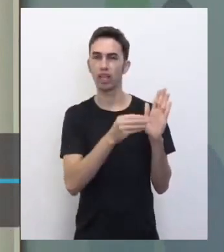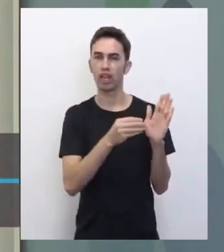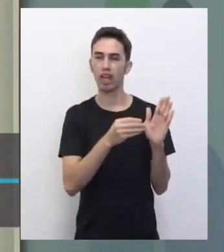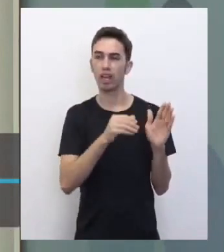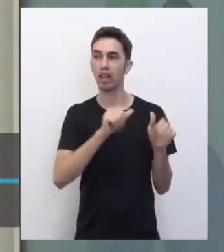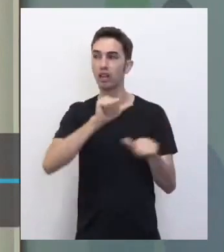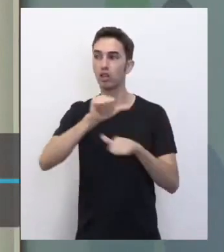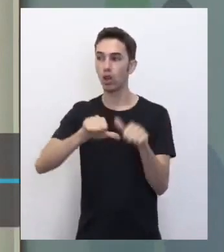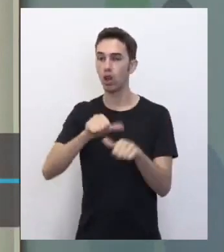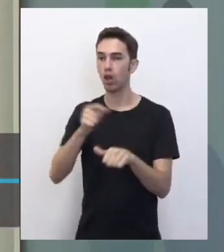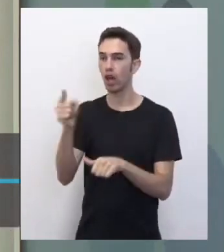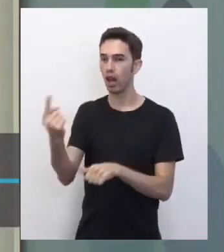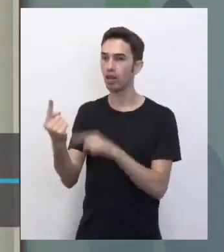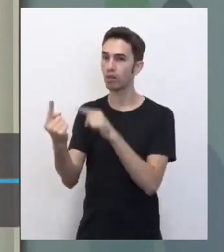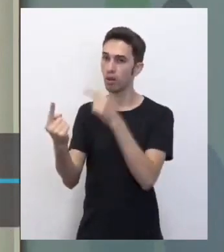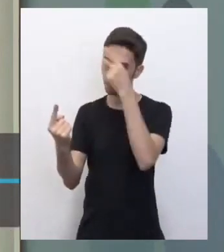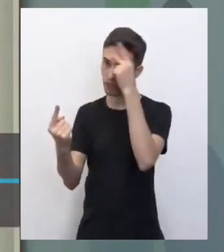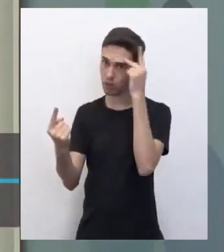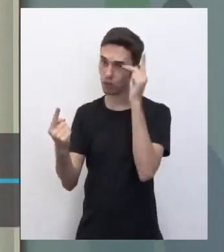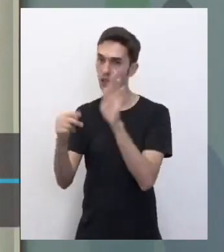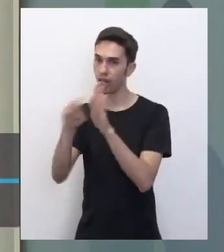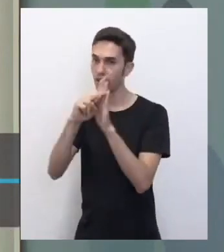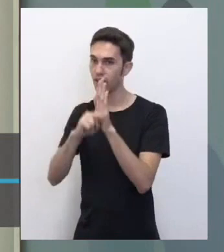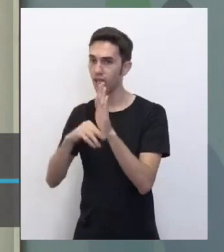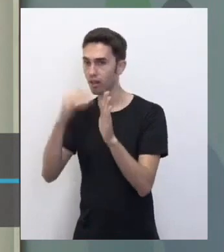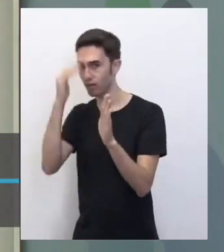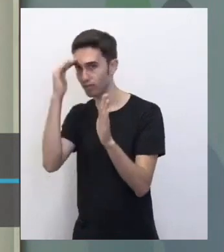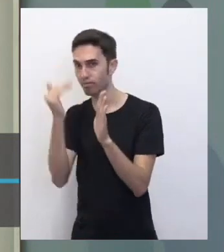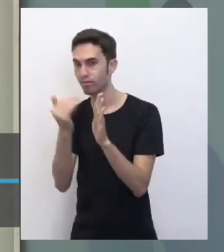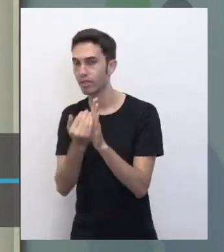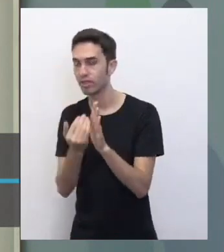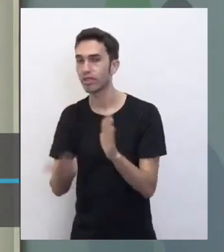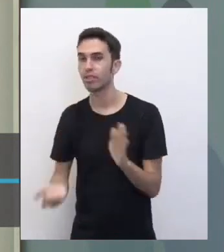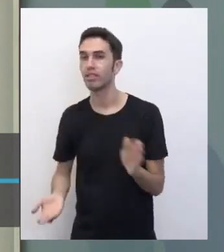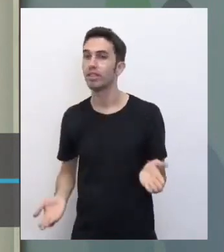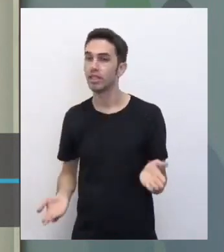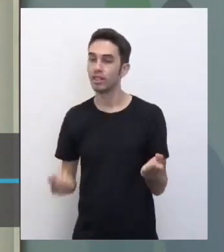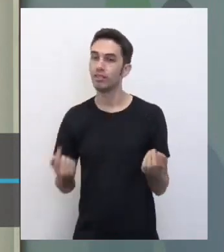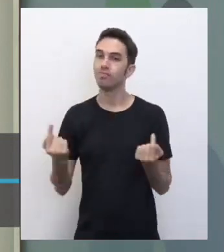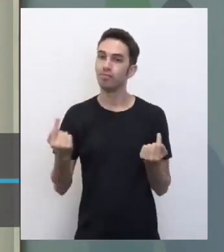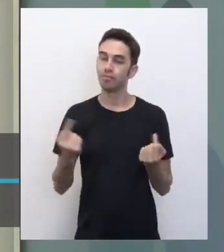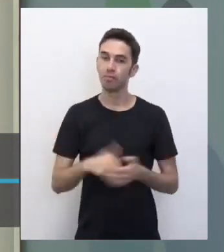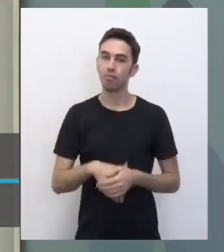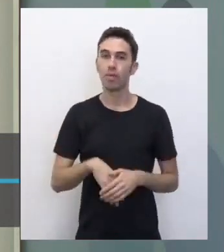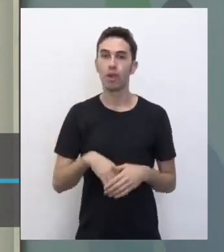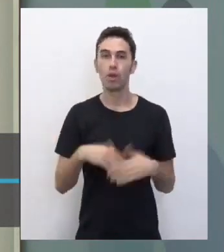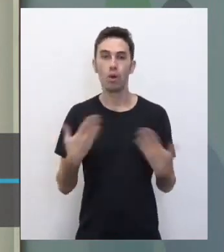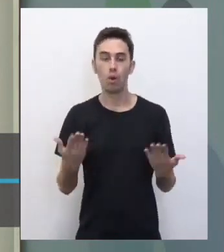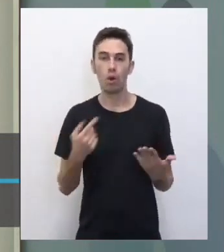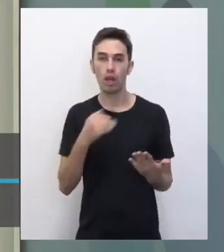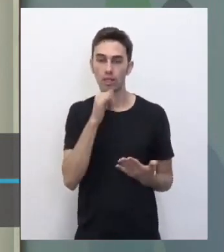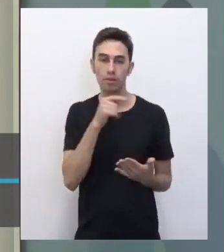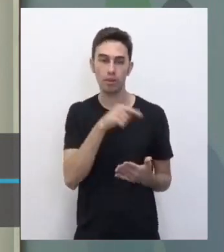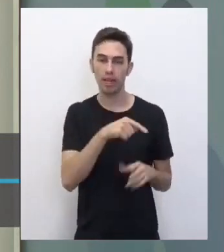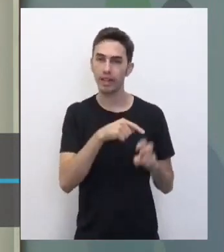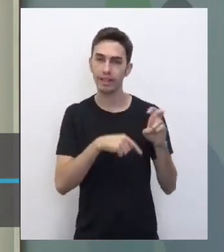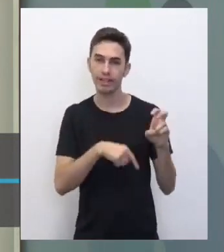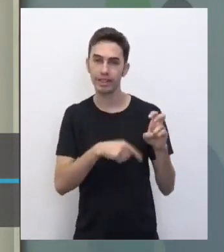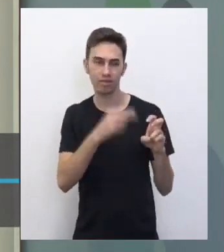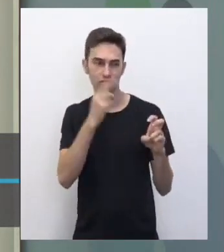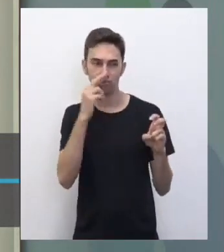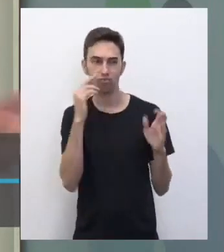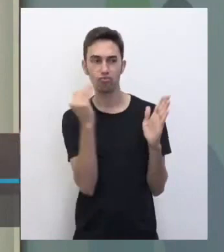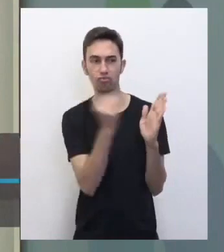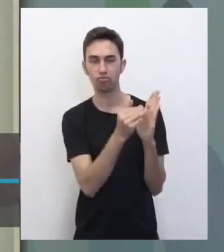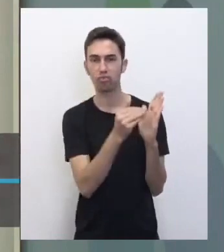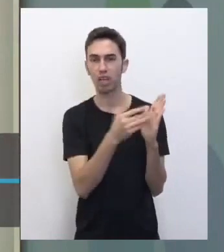que cumpriu com essas regras? É um questionamento. Ou o contrário, olha, eles desrespeitaram. E como eles